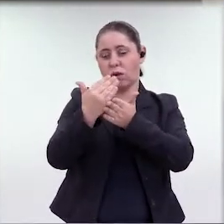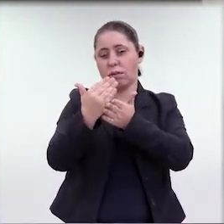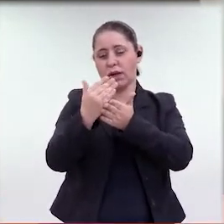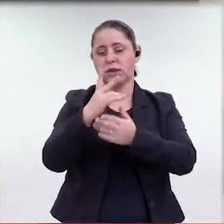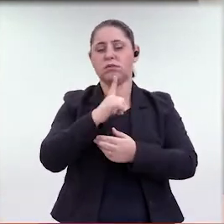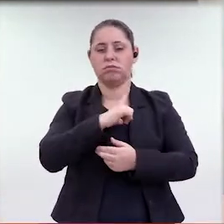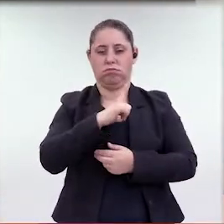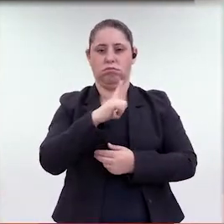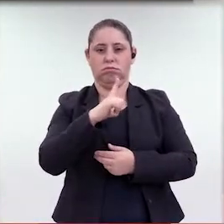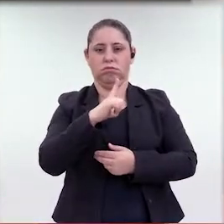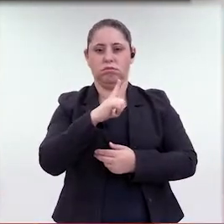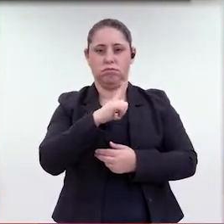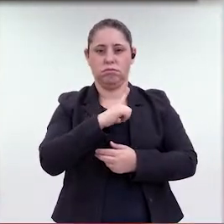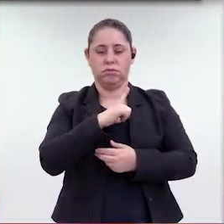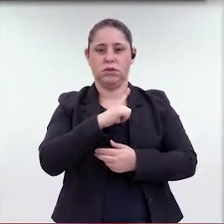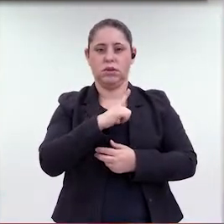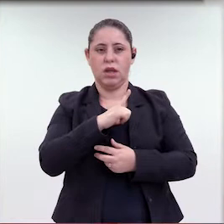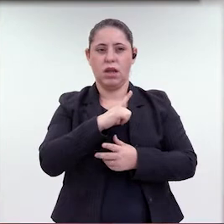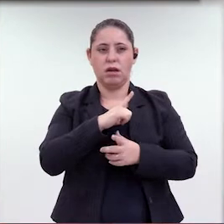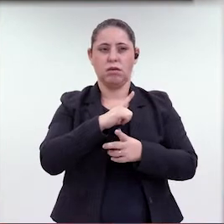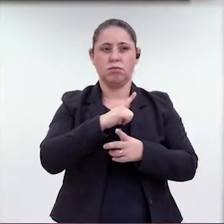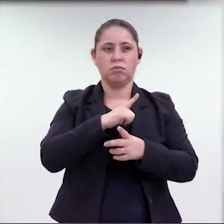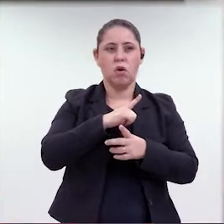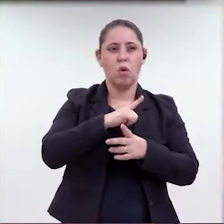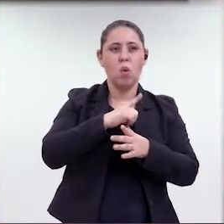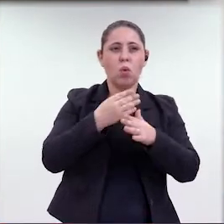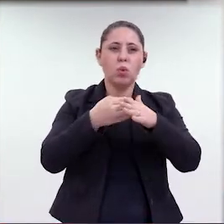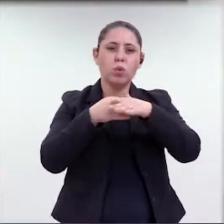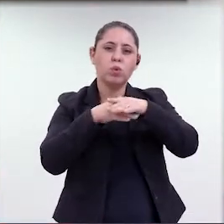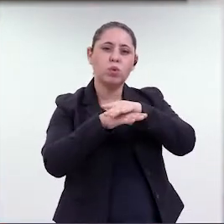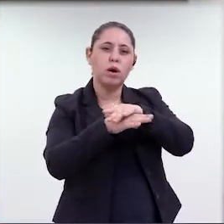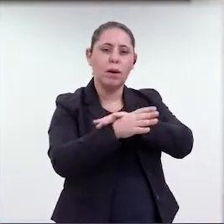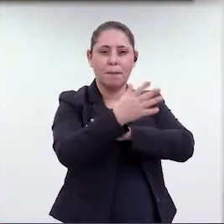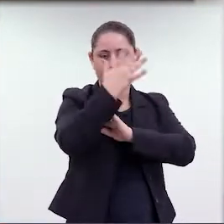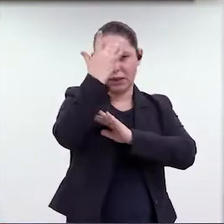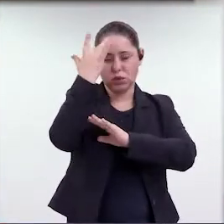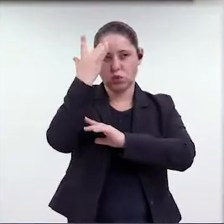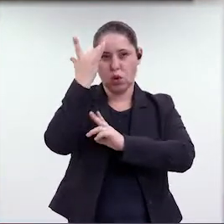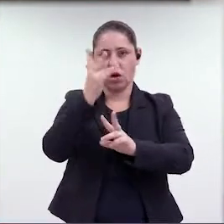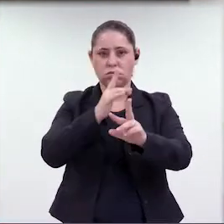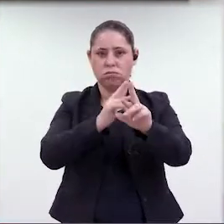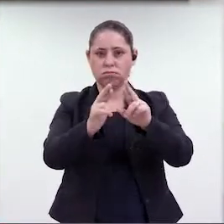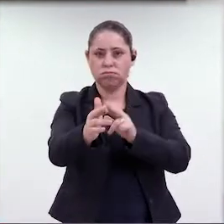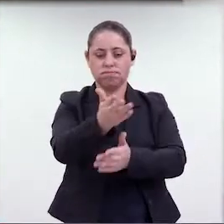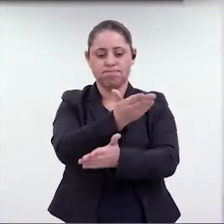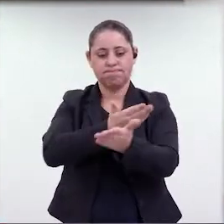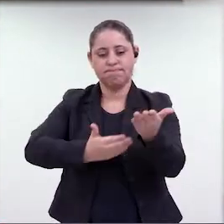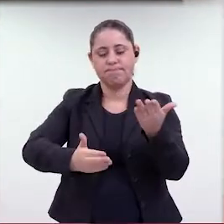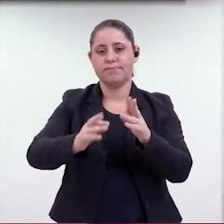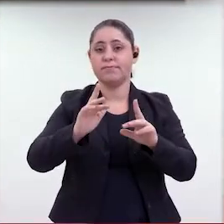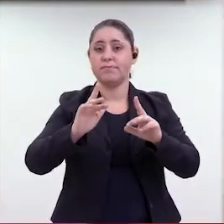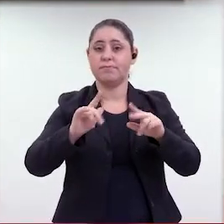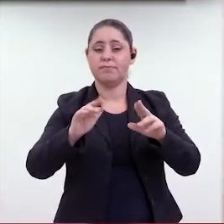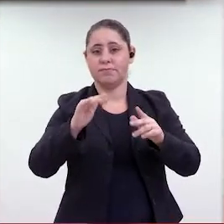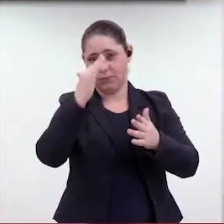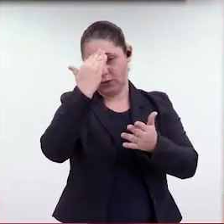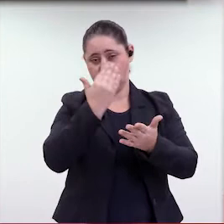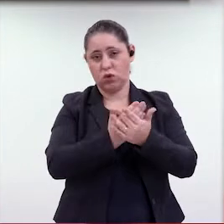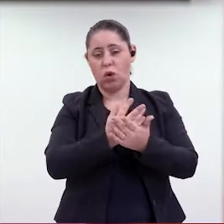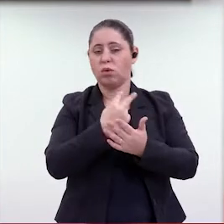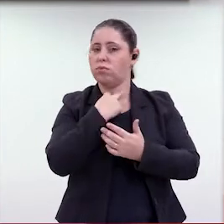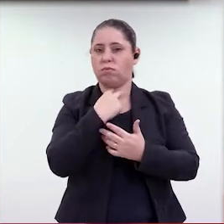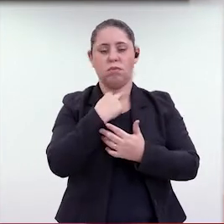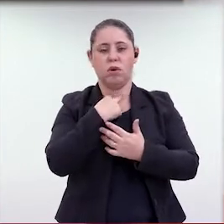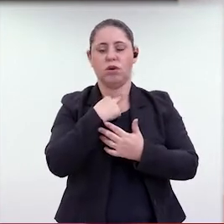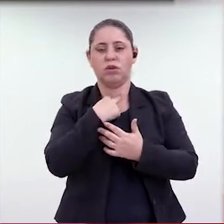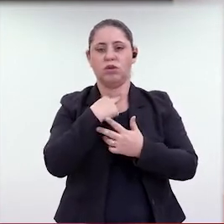ter uma abrangência diferente, né? Tá todo mundo se tratando de uma forma diferente. Eu acredito que, assim, a gente só não pode perder